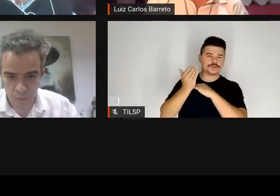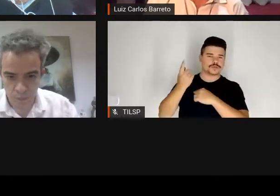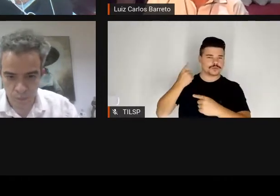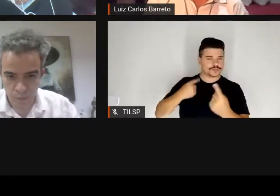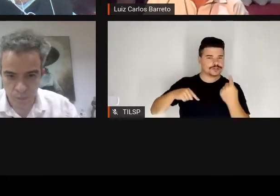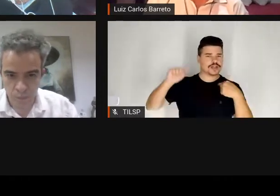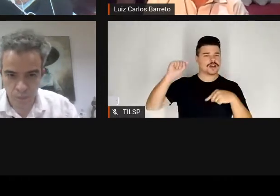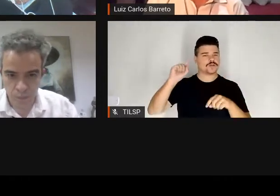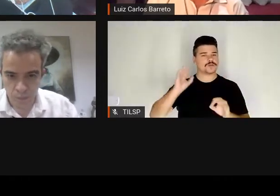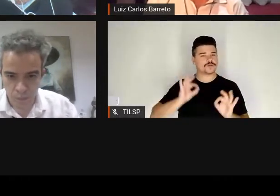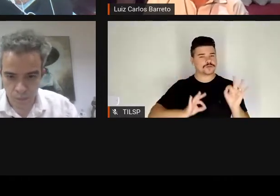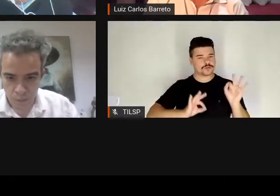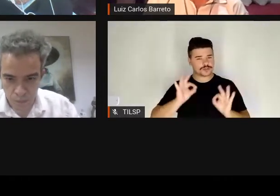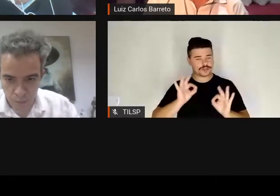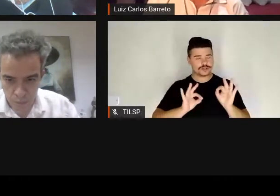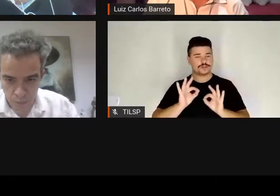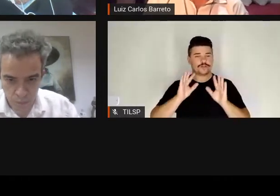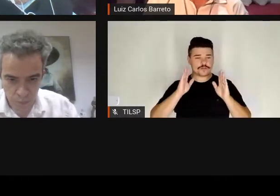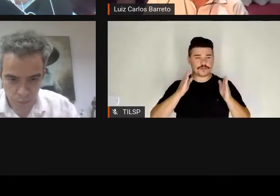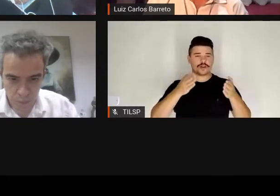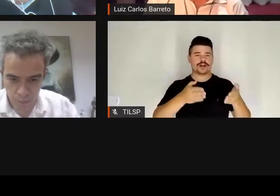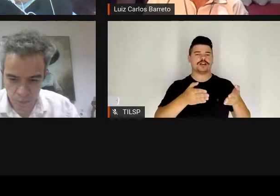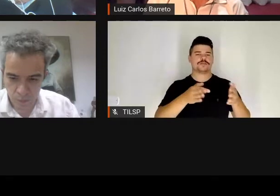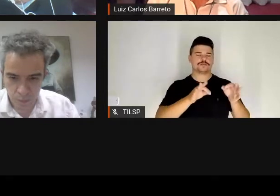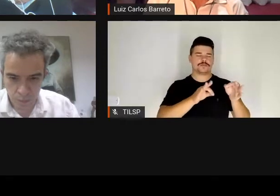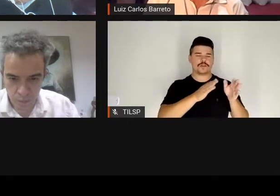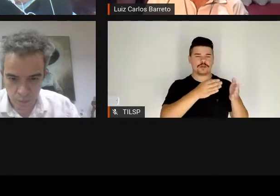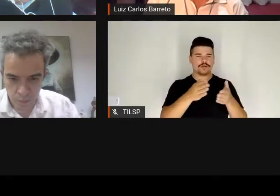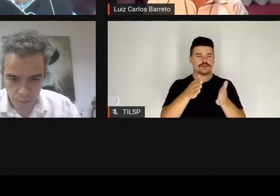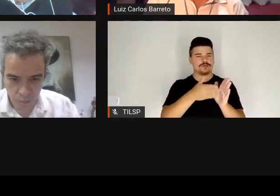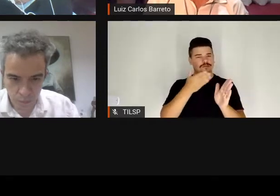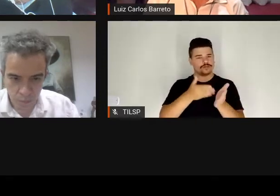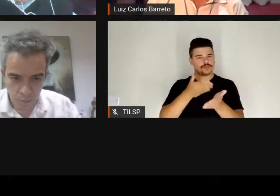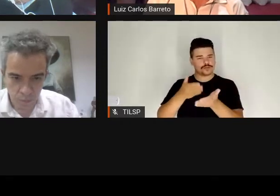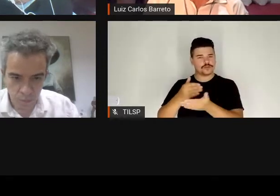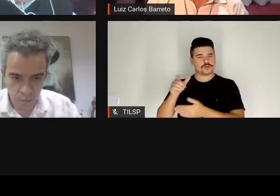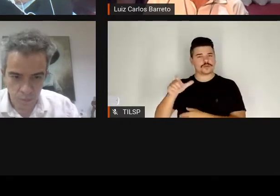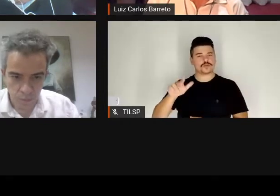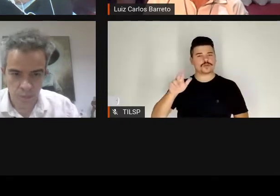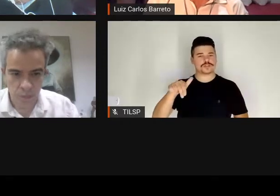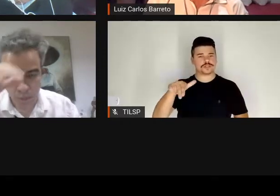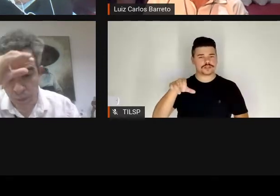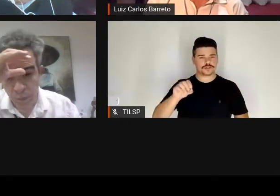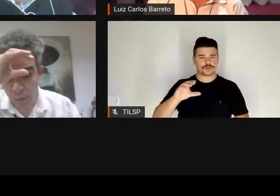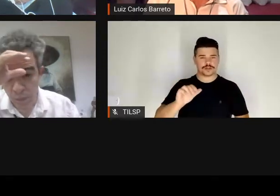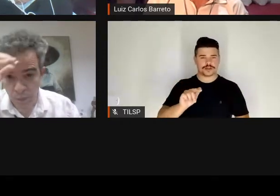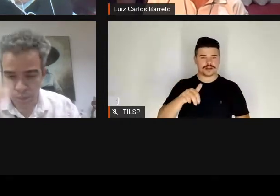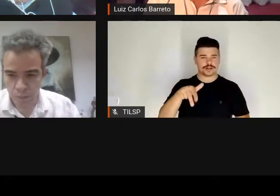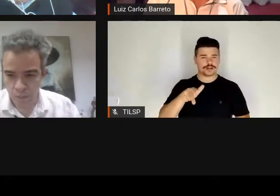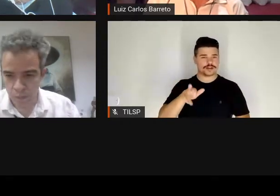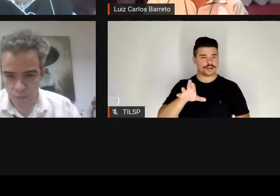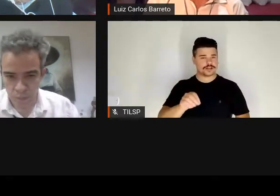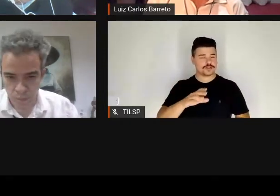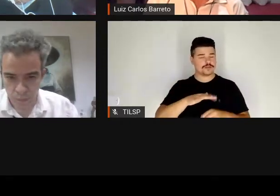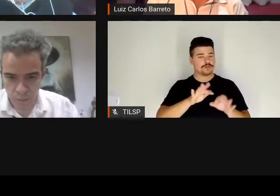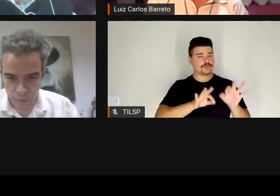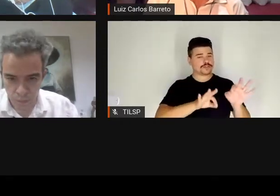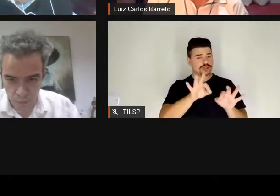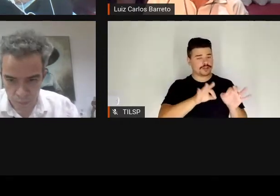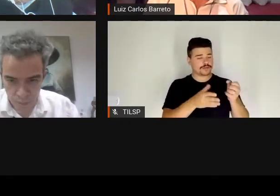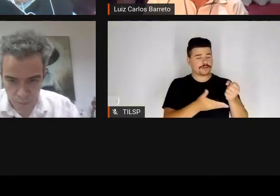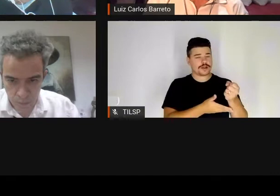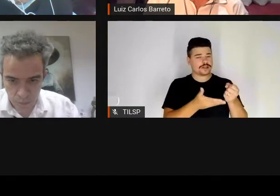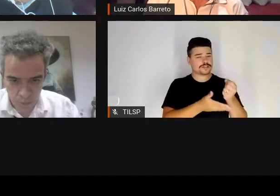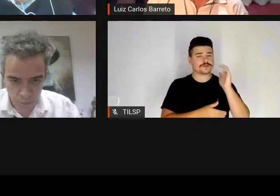projeto de recuperação da obra do Luciano Carneiro, né? Esse é um projeto que se baseou fundamentalmente